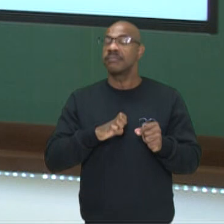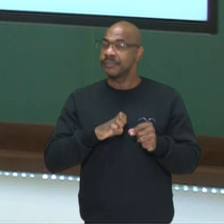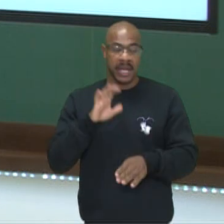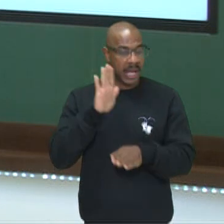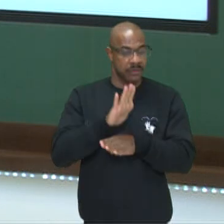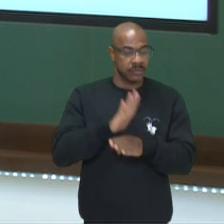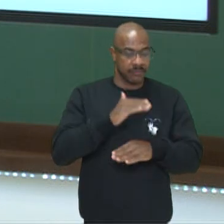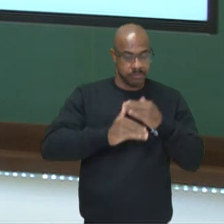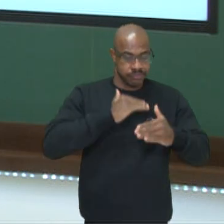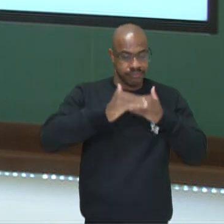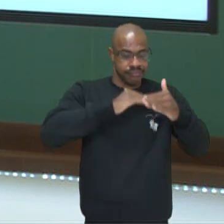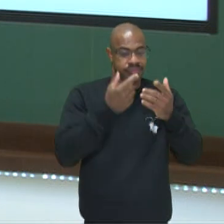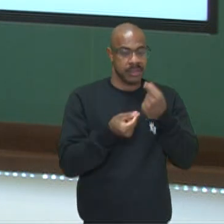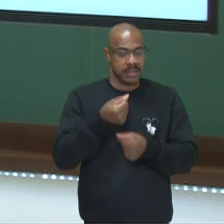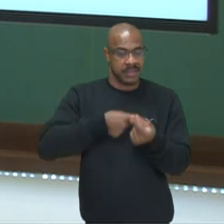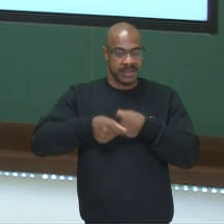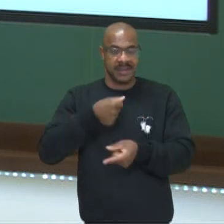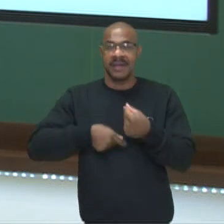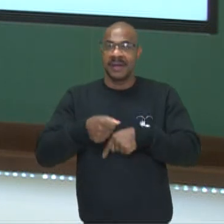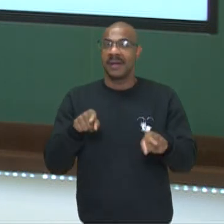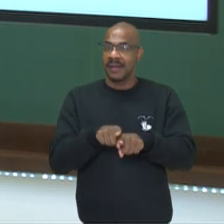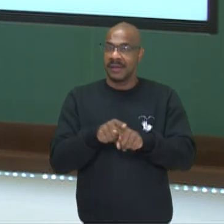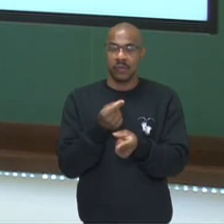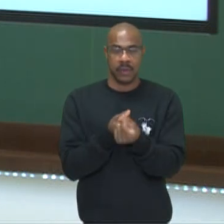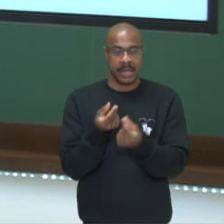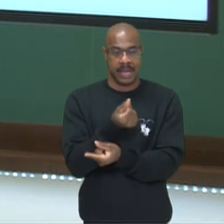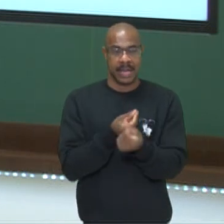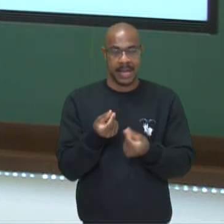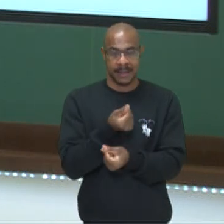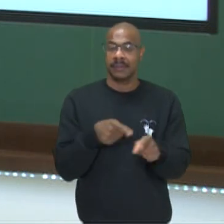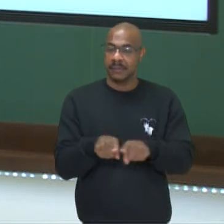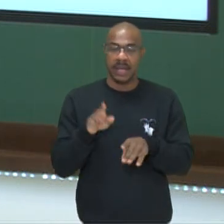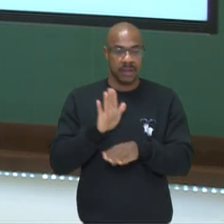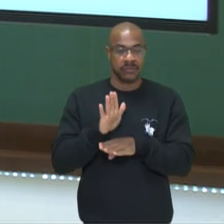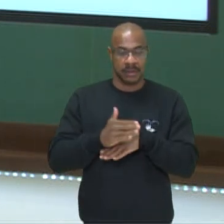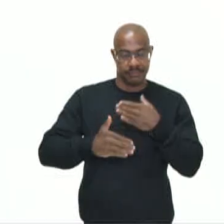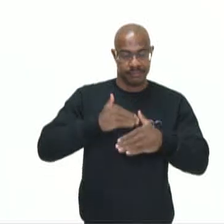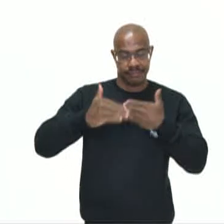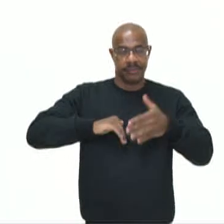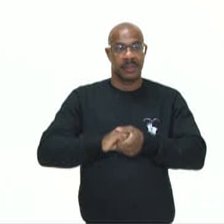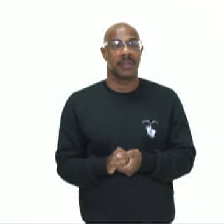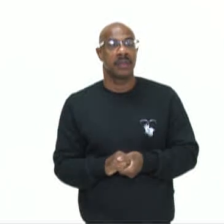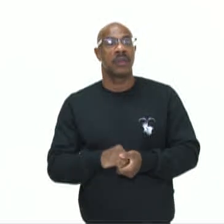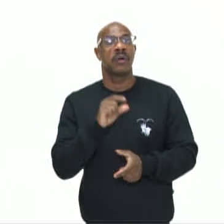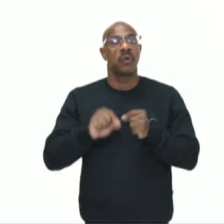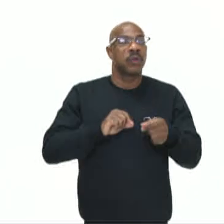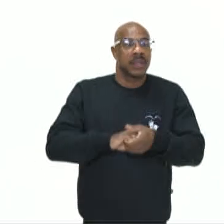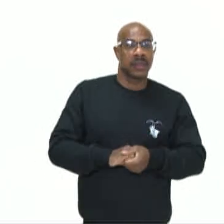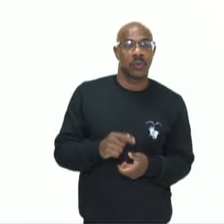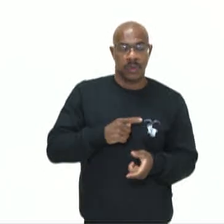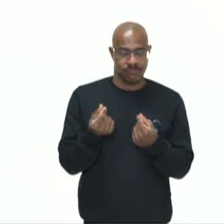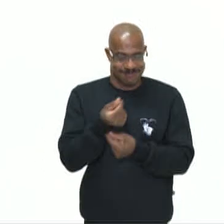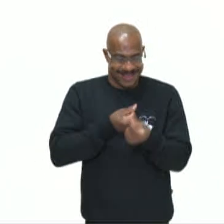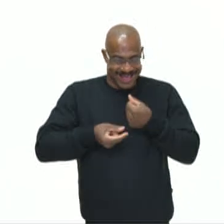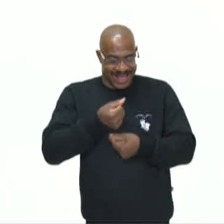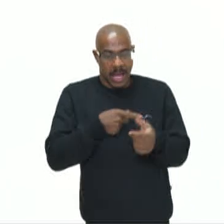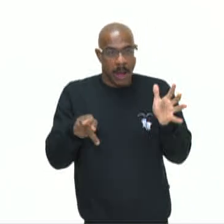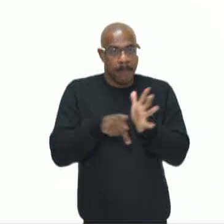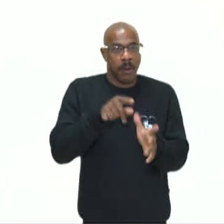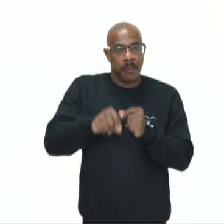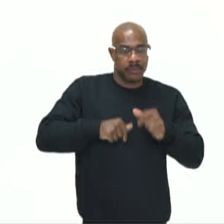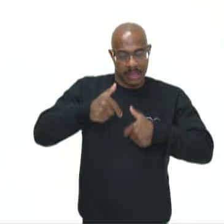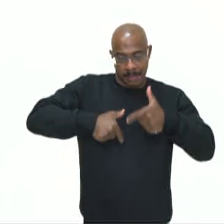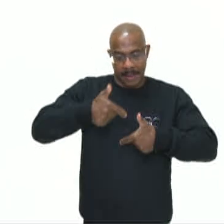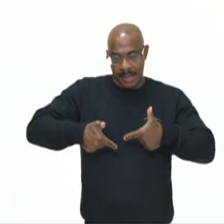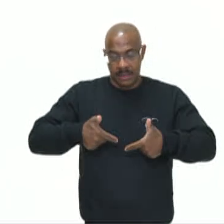do capitalismo. Uma das premissas, né, uma das regras desses puritanos era de que o enriquecimento através do